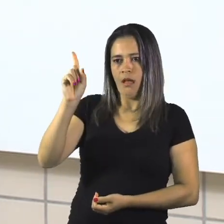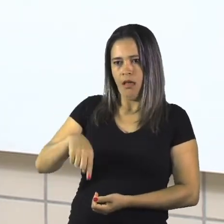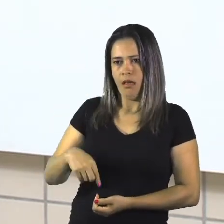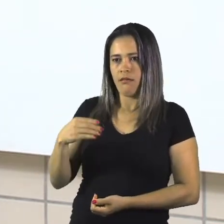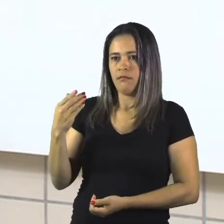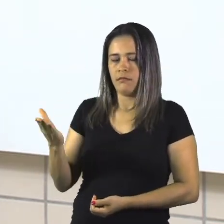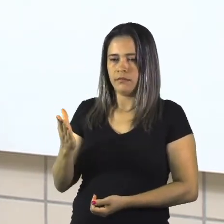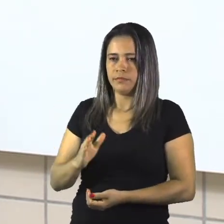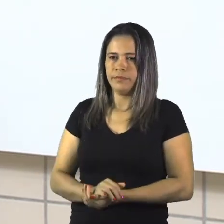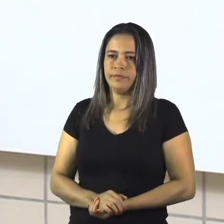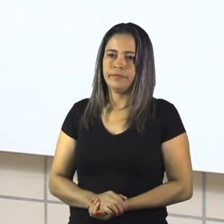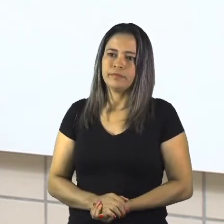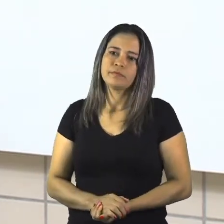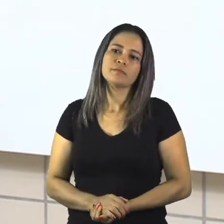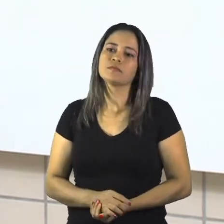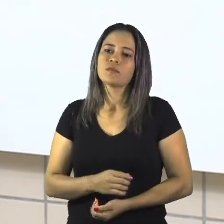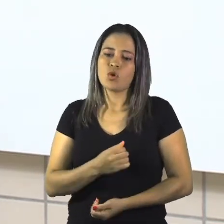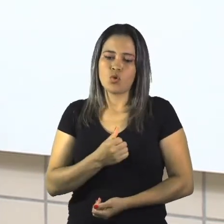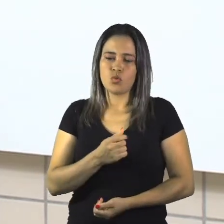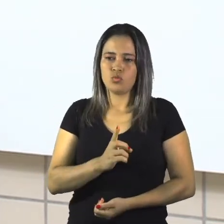Ó, 1,